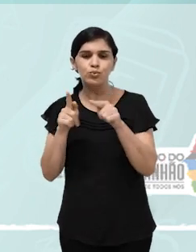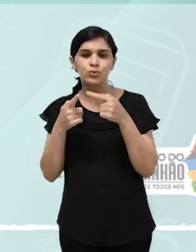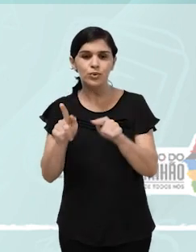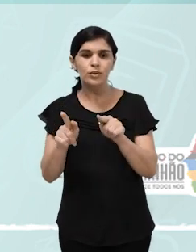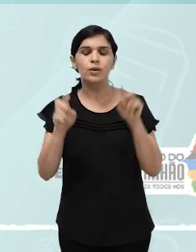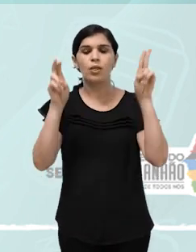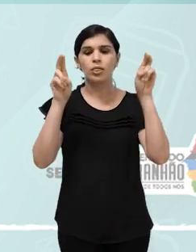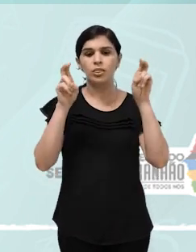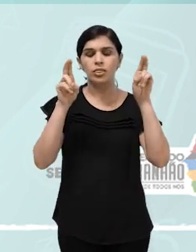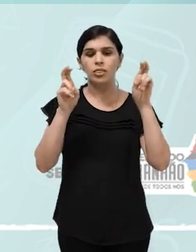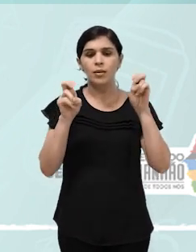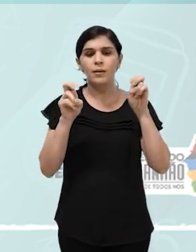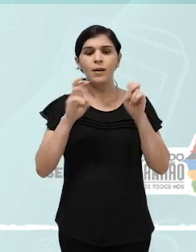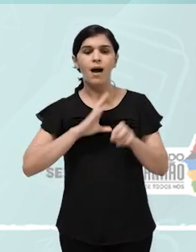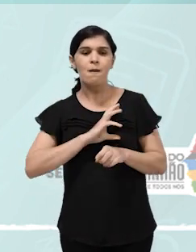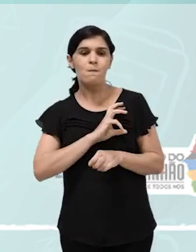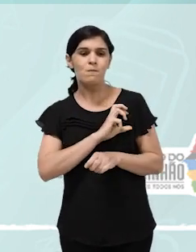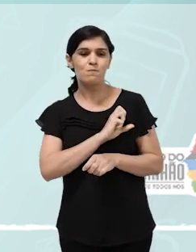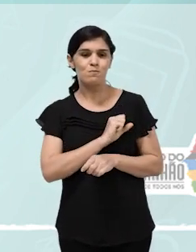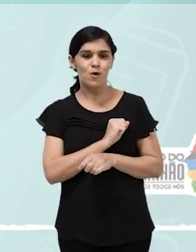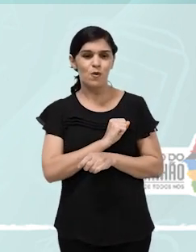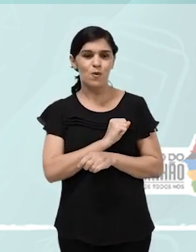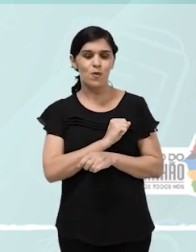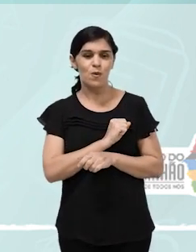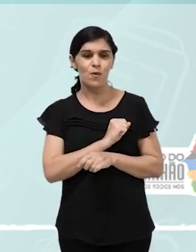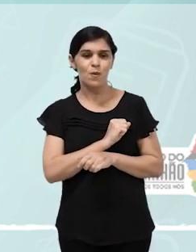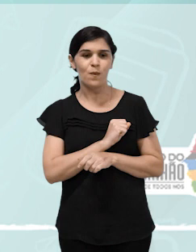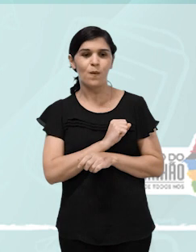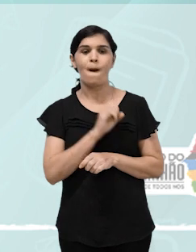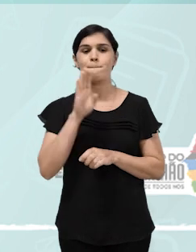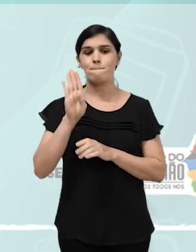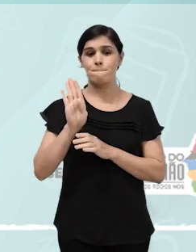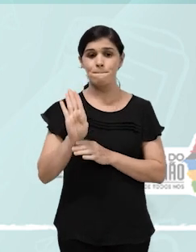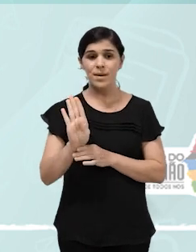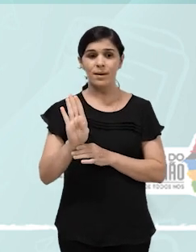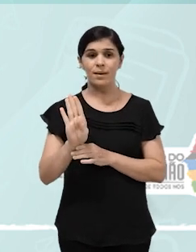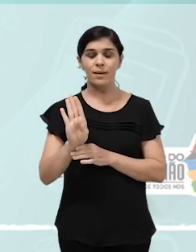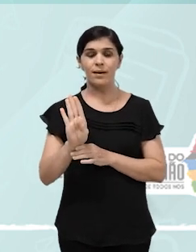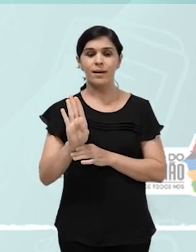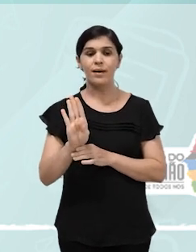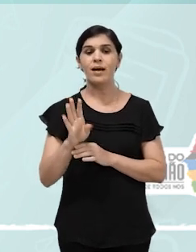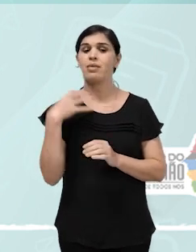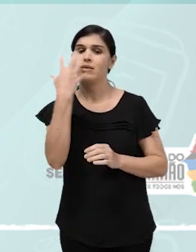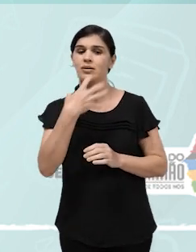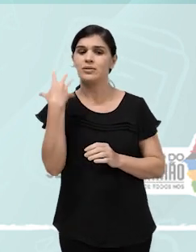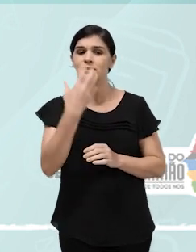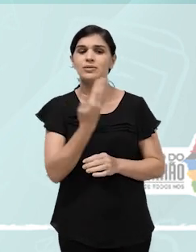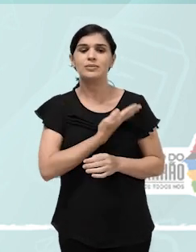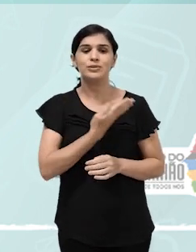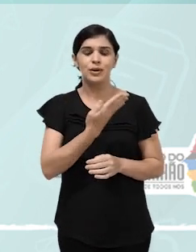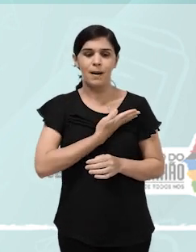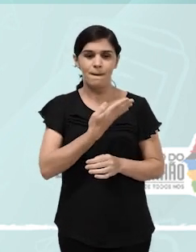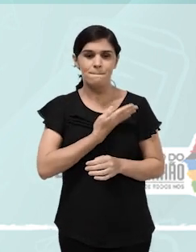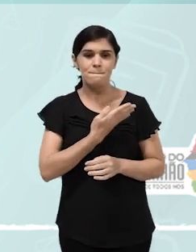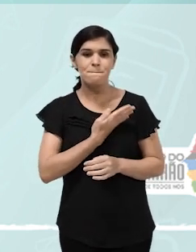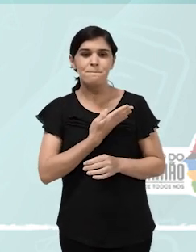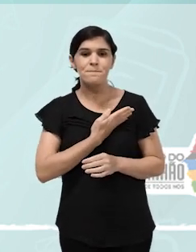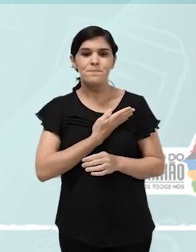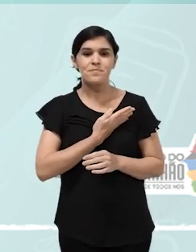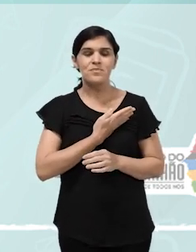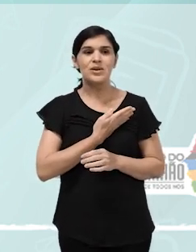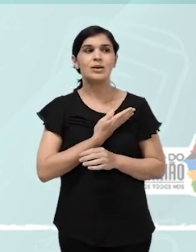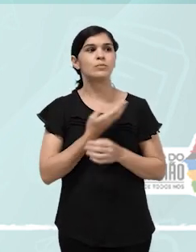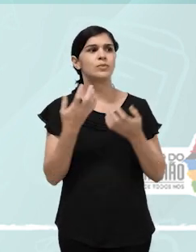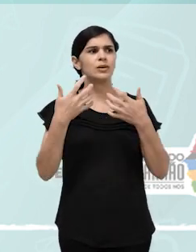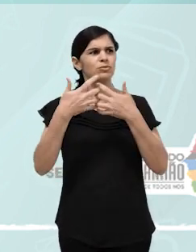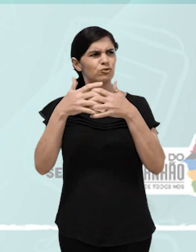temáticas amorosas. B, as cantigas de amigo têm estrutura poética complicada. C, as